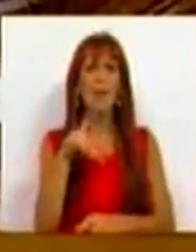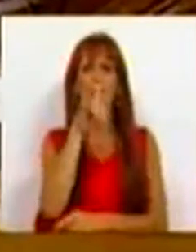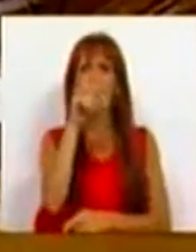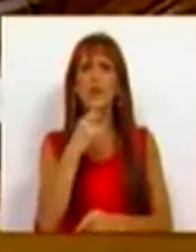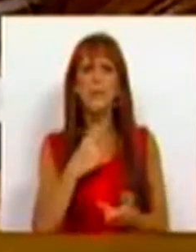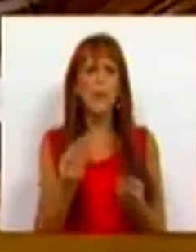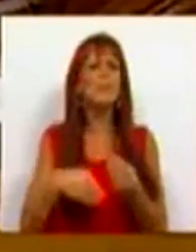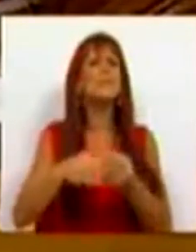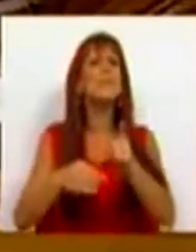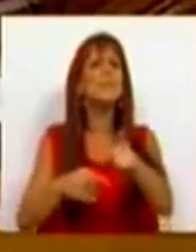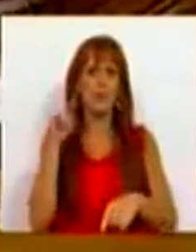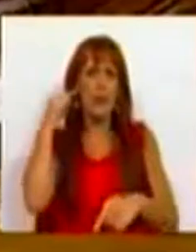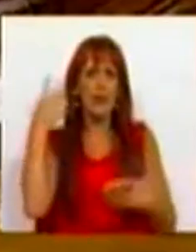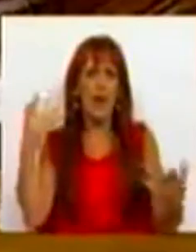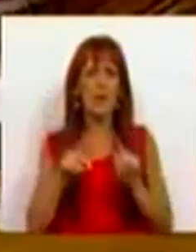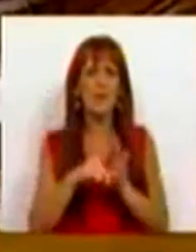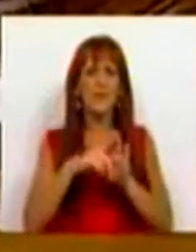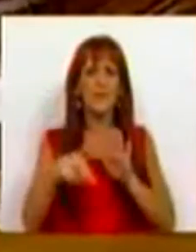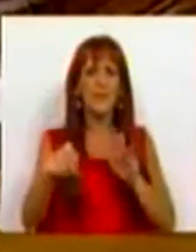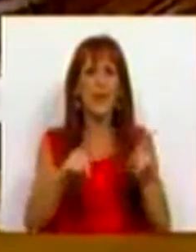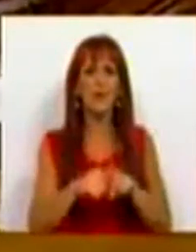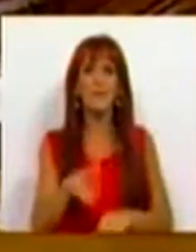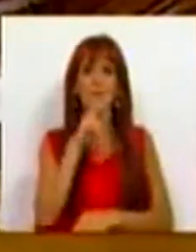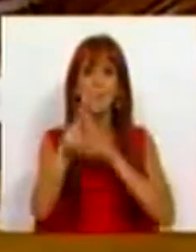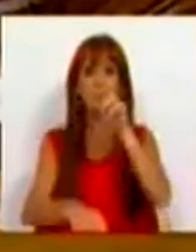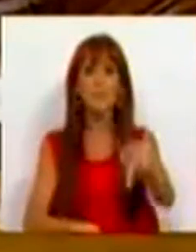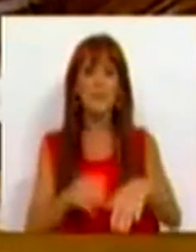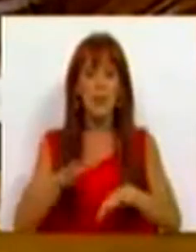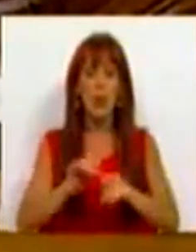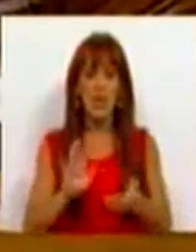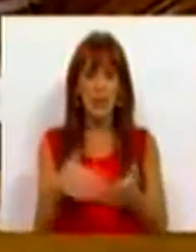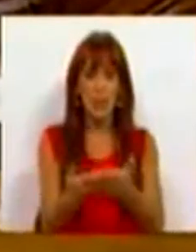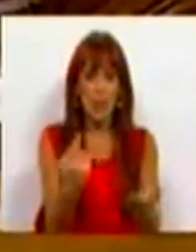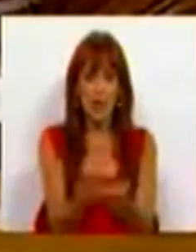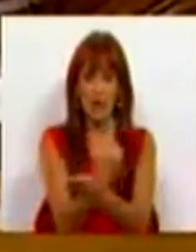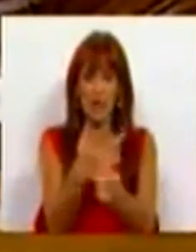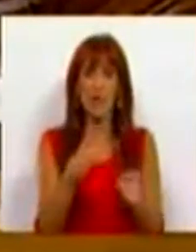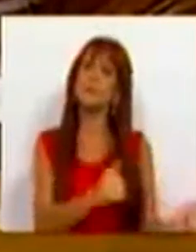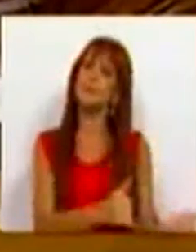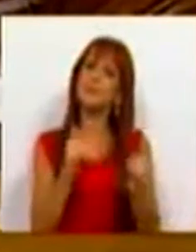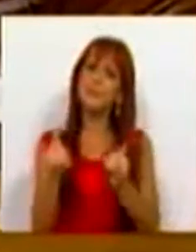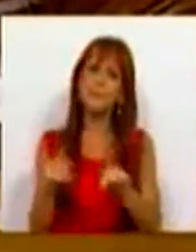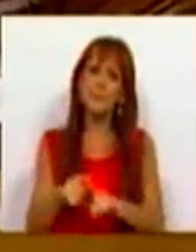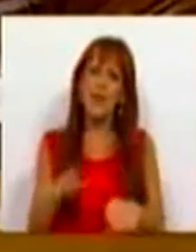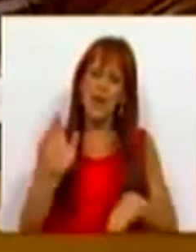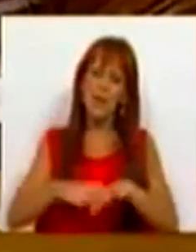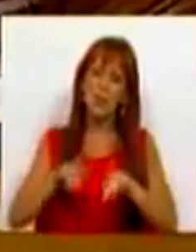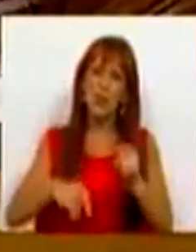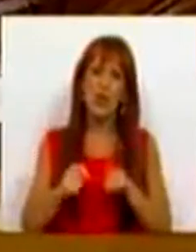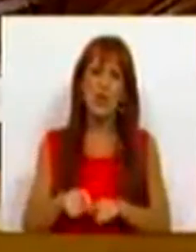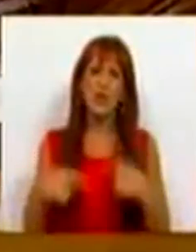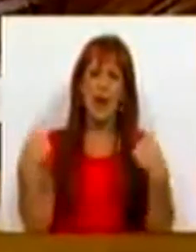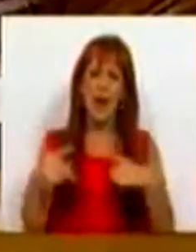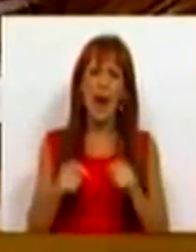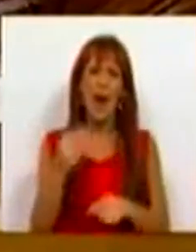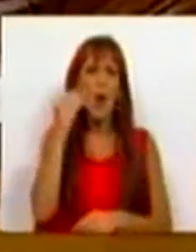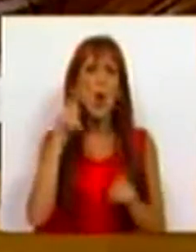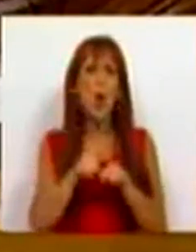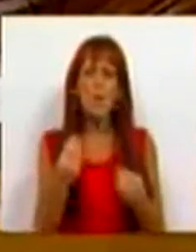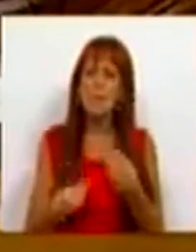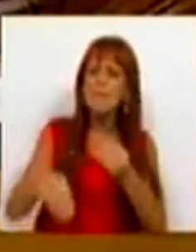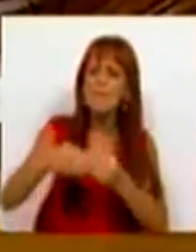com algum esforço e consciência social adotaram um valor inferior nos últimos anos. No segundo e terceiro ciclos de estudo, conferentes